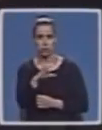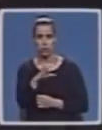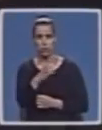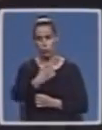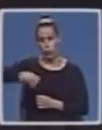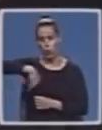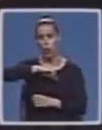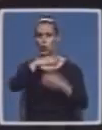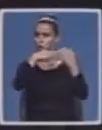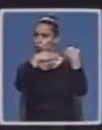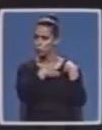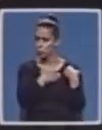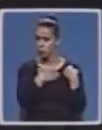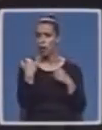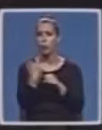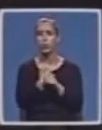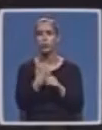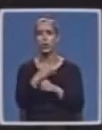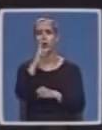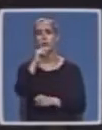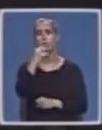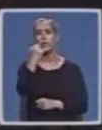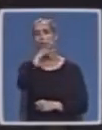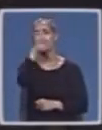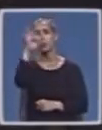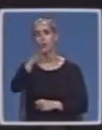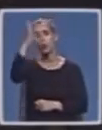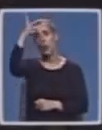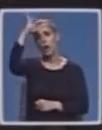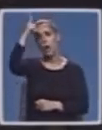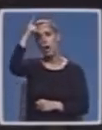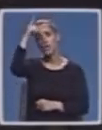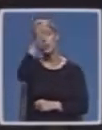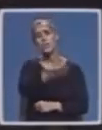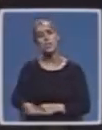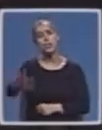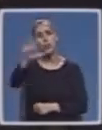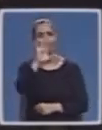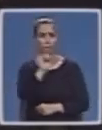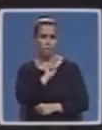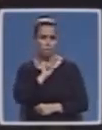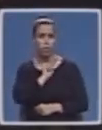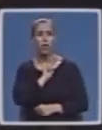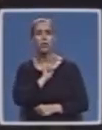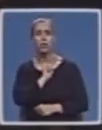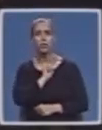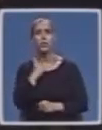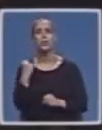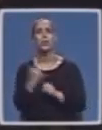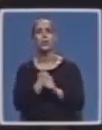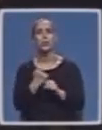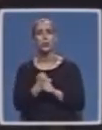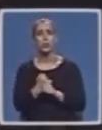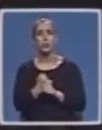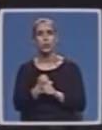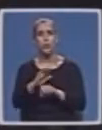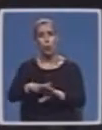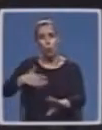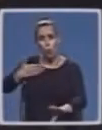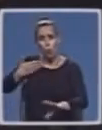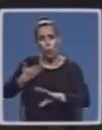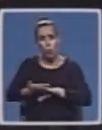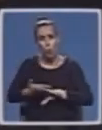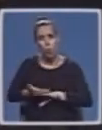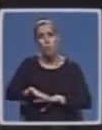somos responsáveis por produzir 32% do leite nacional e produzimos 5 vezes mais do que aquilo que